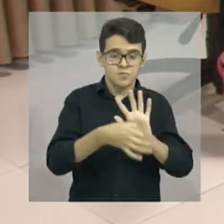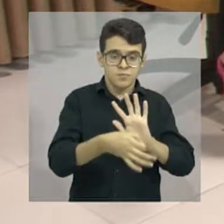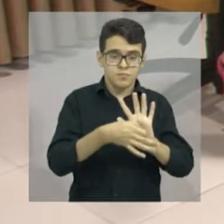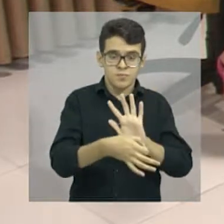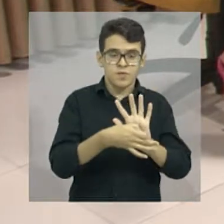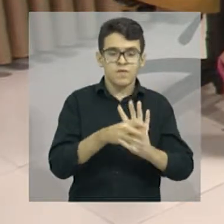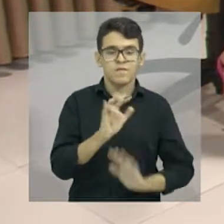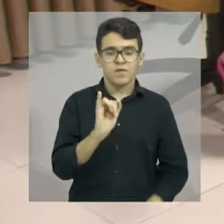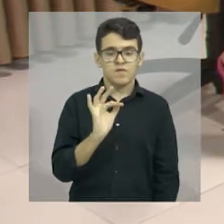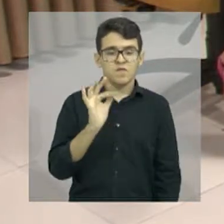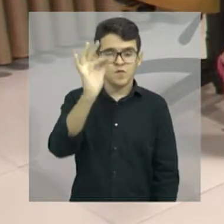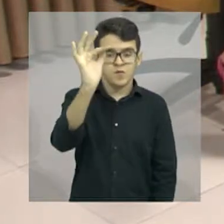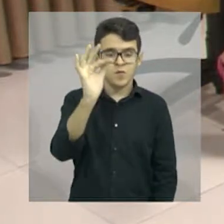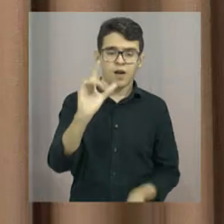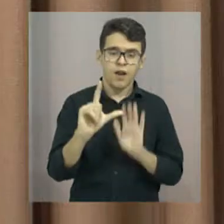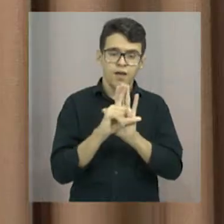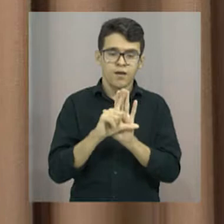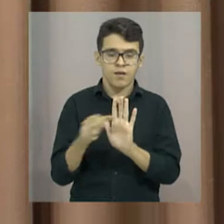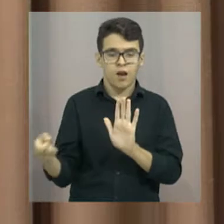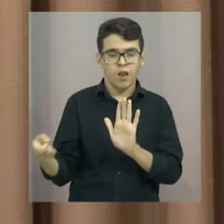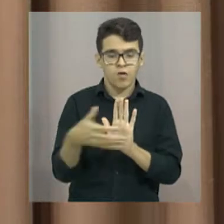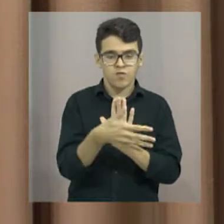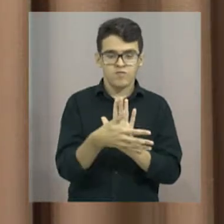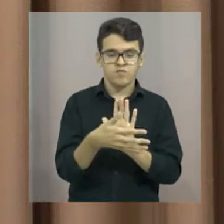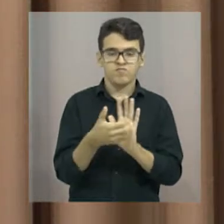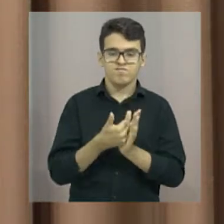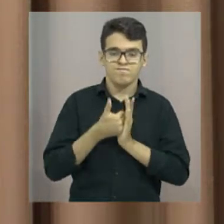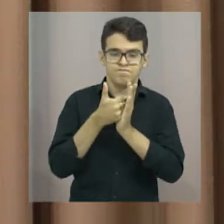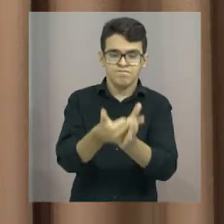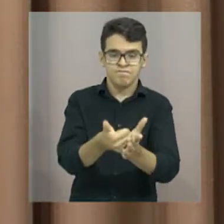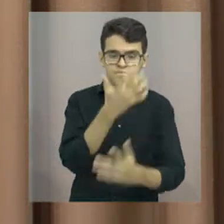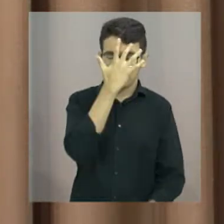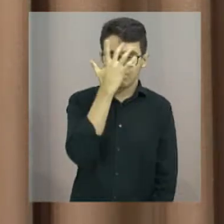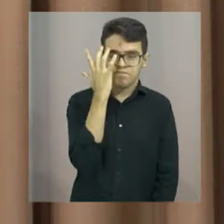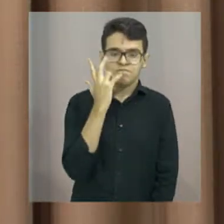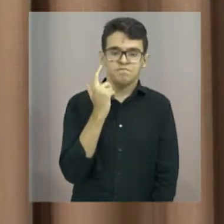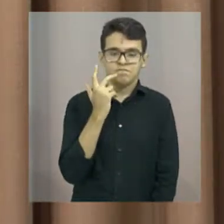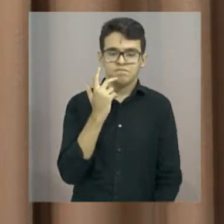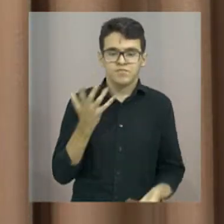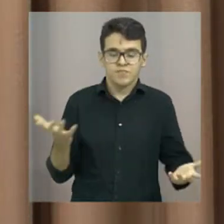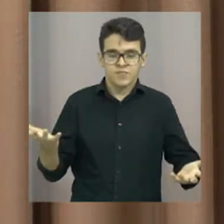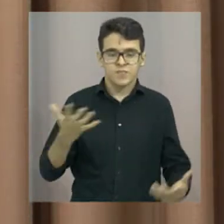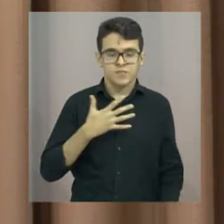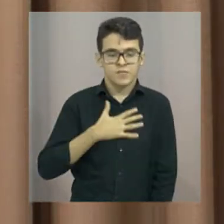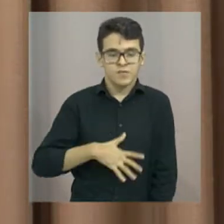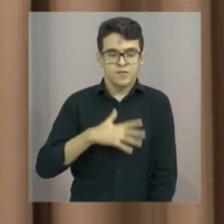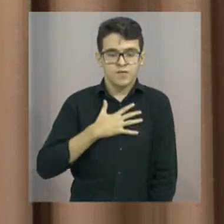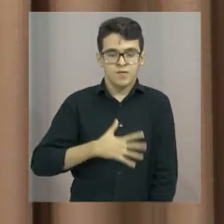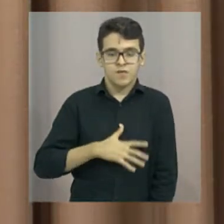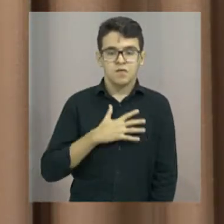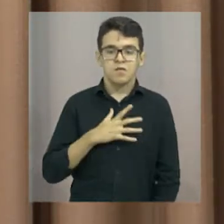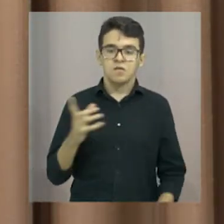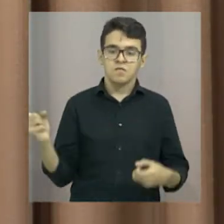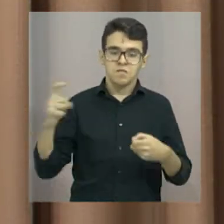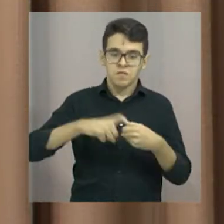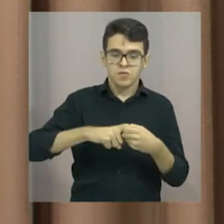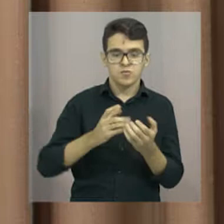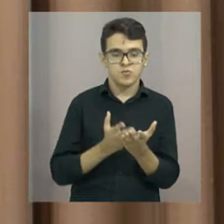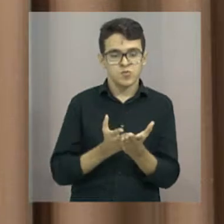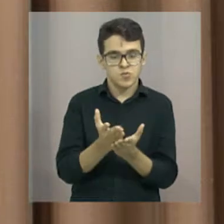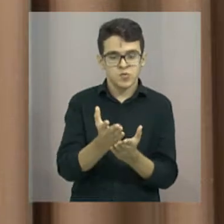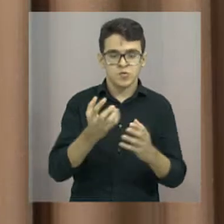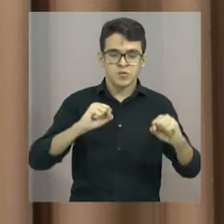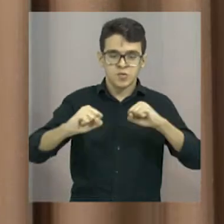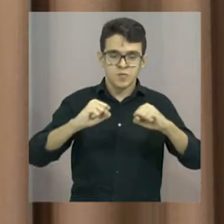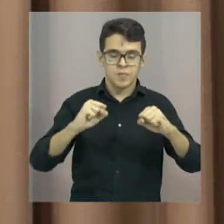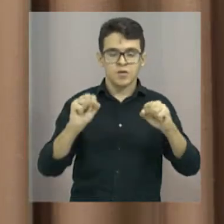já passa a ser mais uma nova lei aqui da cidade de Fortaleza. A gente vai fazer o nosso intervalo, mas já já a gente continua o nosso bate-papo hoje